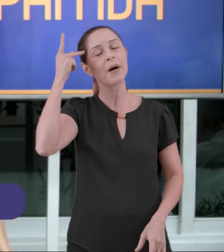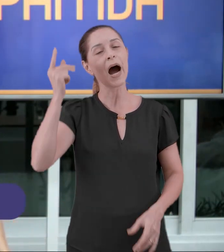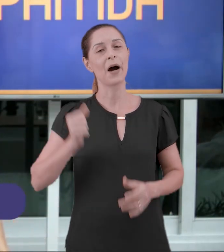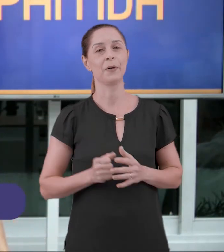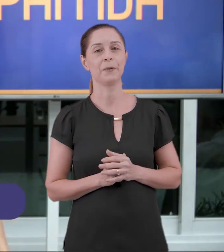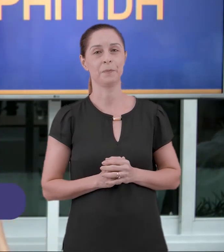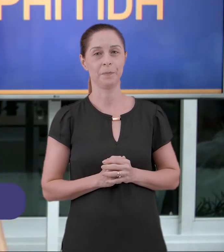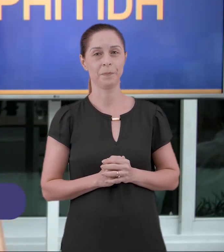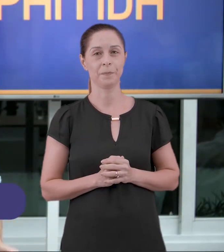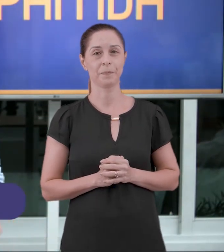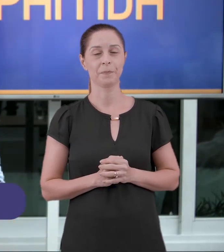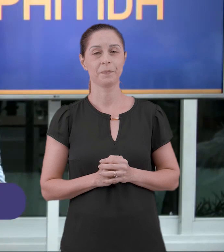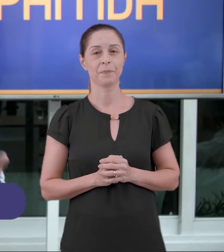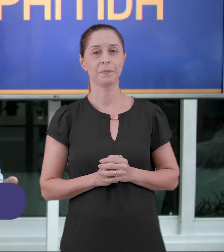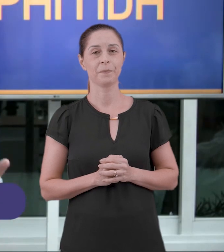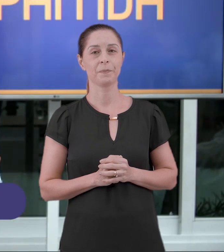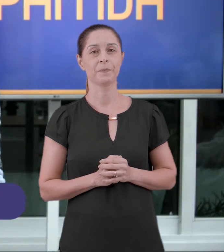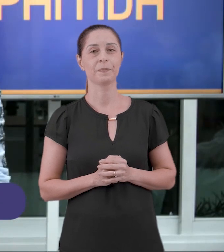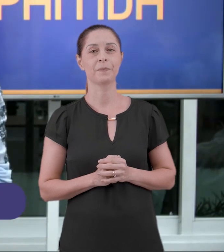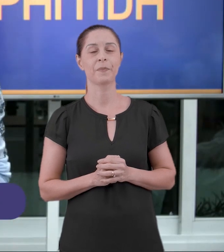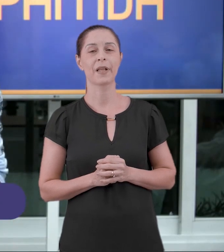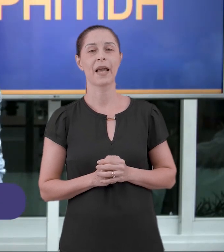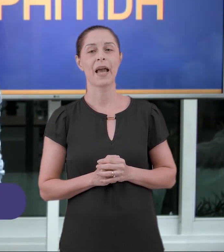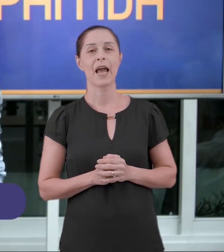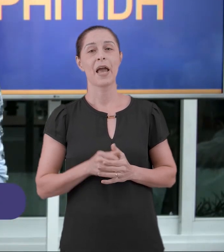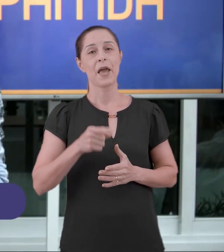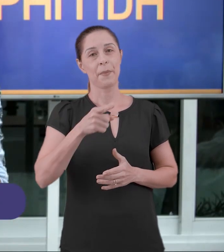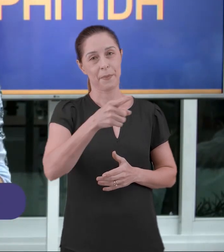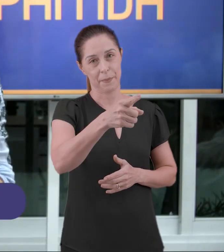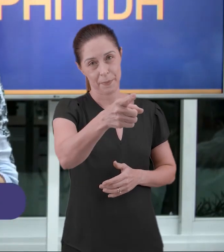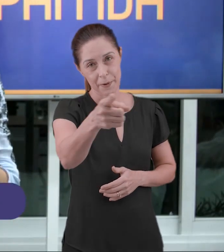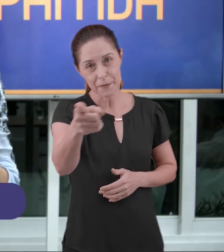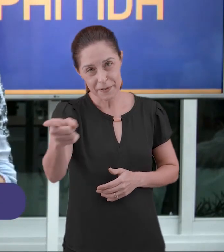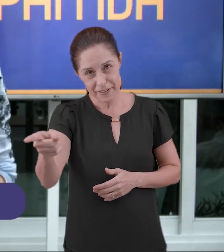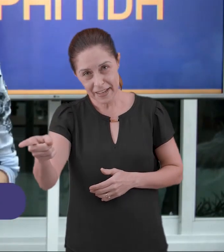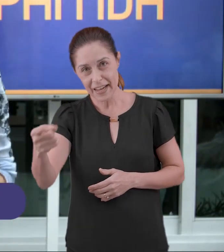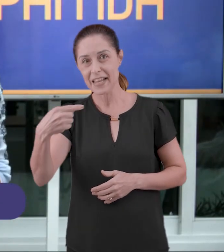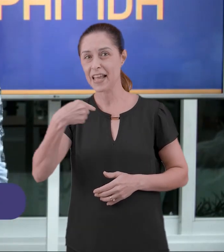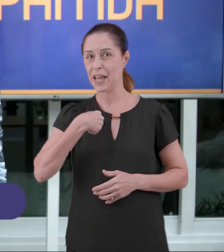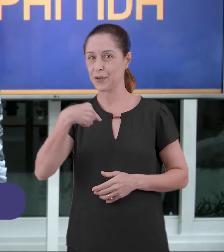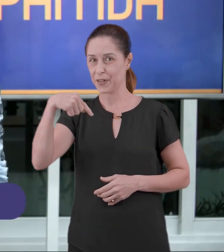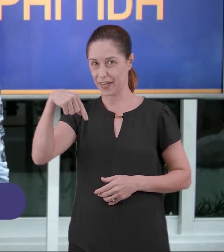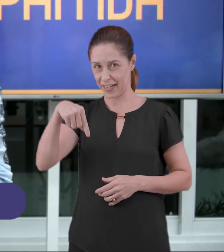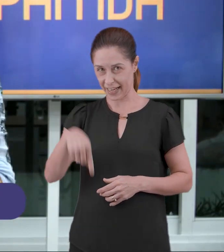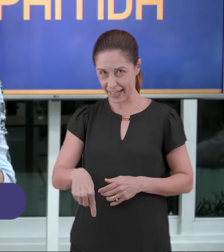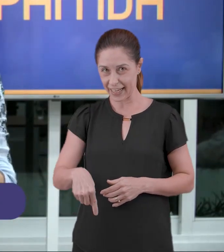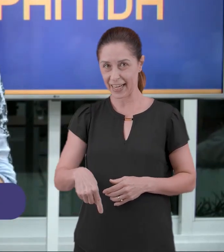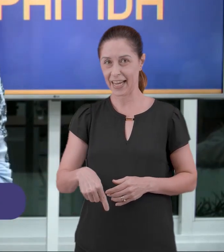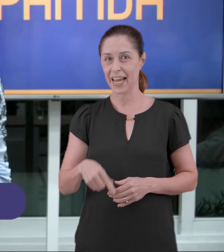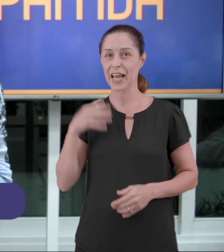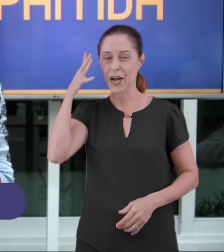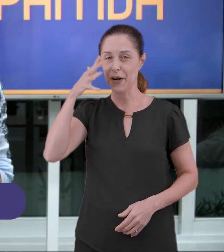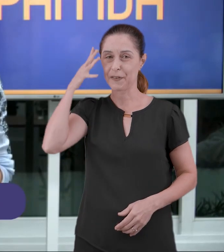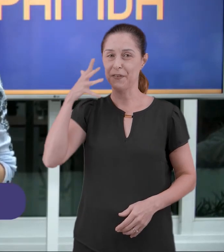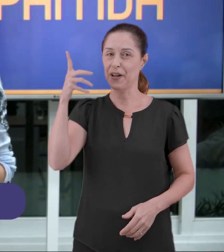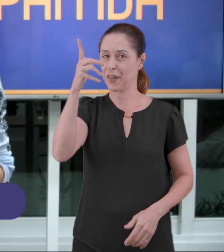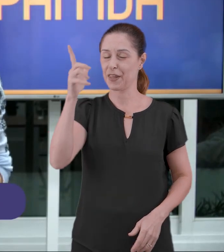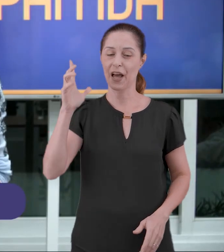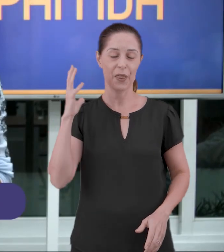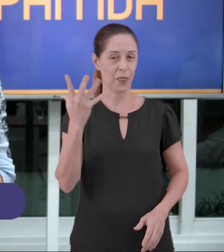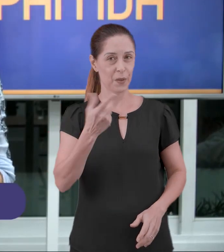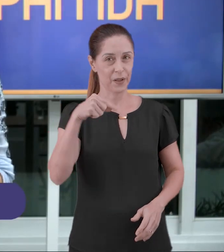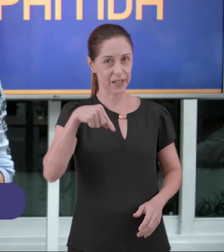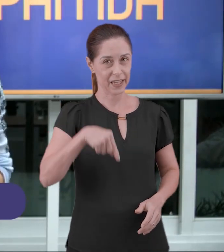GEPANDA aqui em São Paulo. E eu quero falar para você que está nos assistindo que eu estarei durante todo o tempo dessa conferência, que começa hoje, vai até